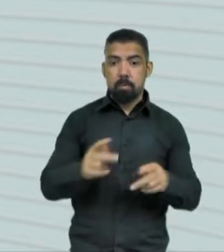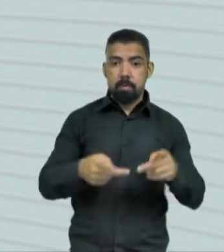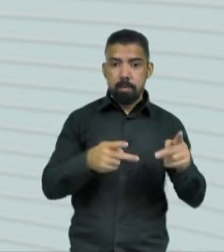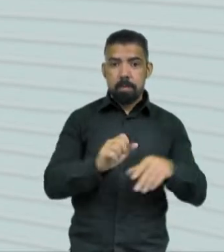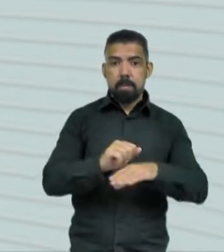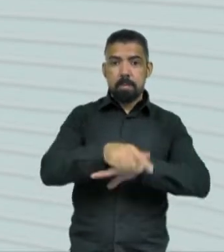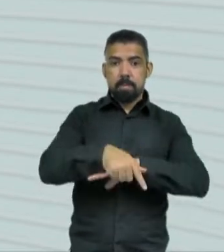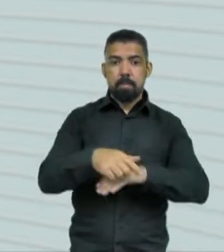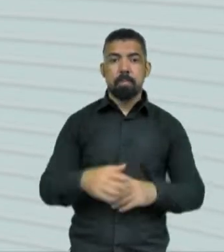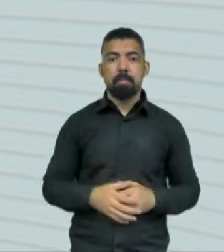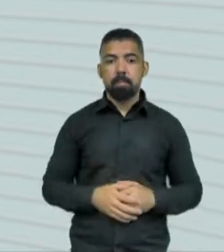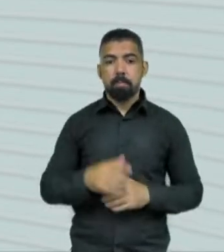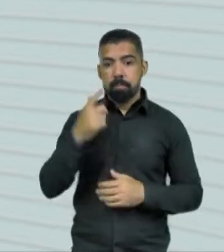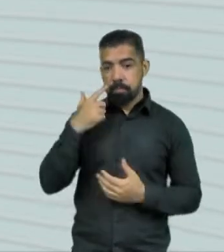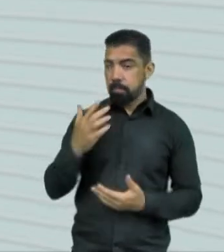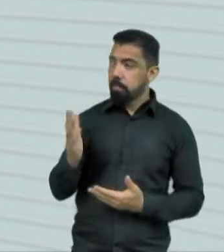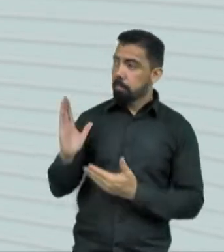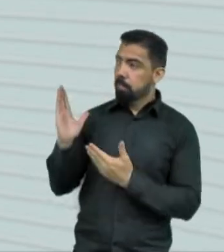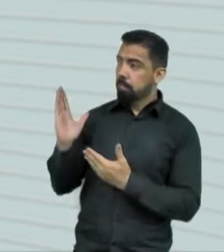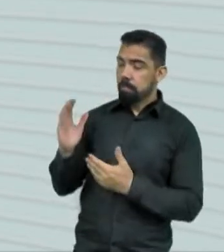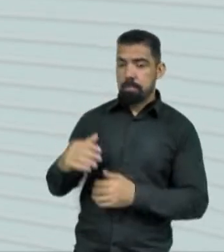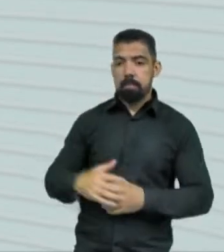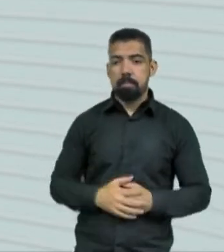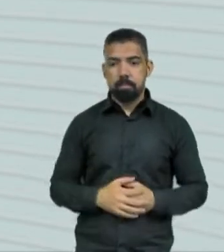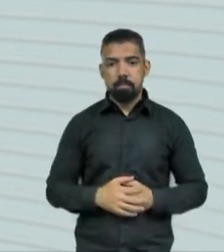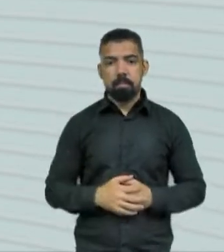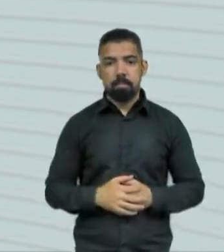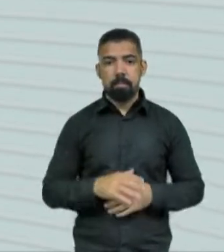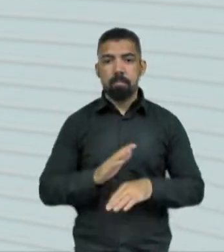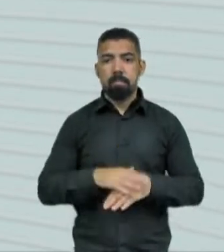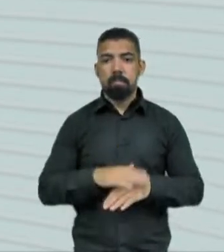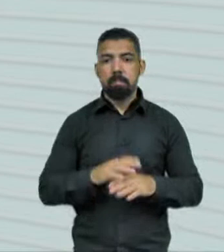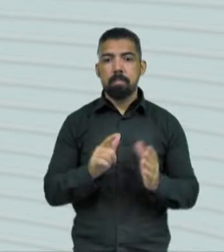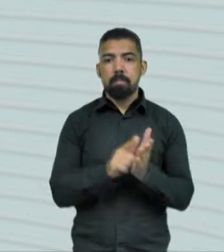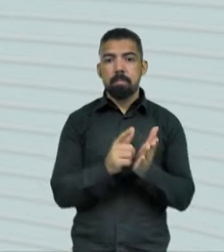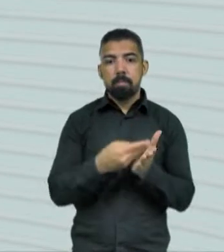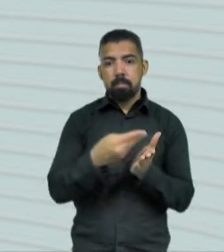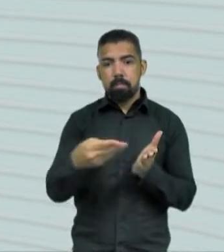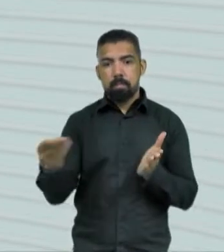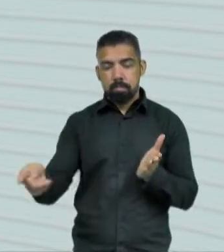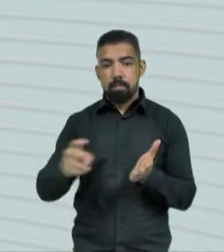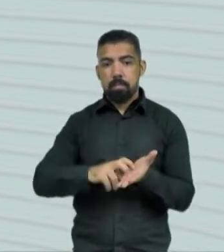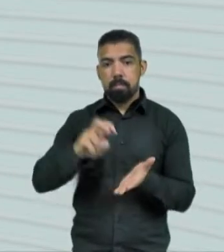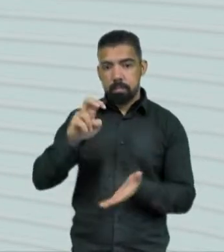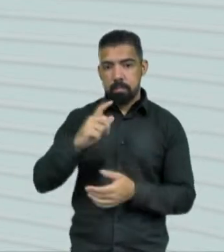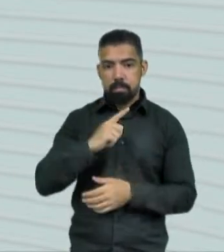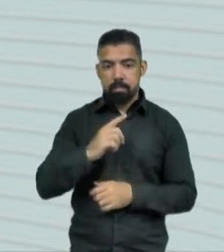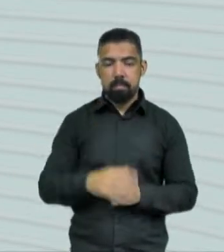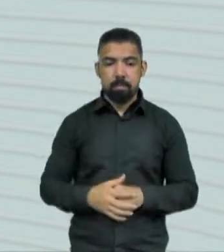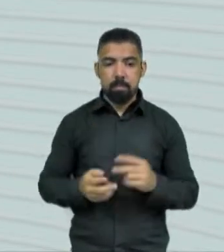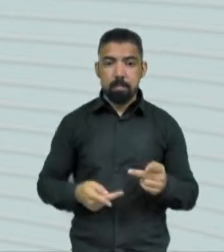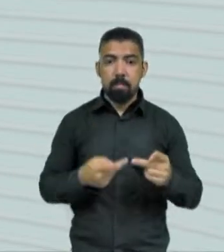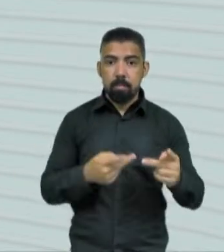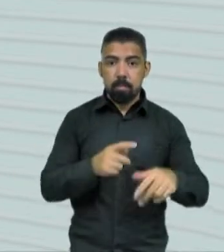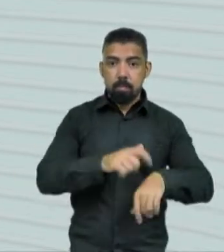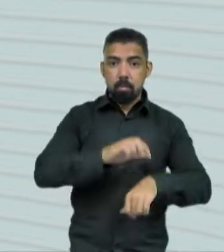do Unidade Popular, Serlei Leal, fez panfletagem em Maracanaú pela manhã. Visita às 9h o município de